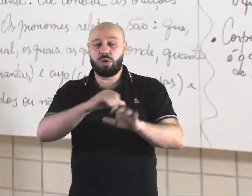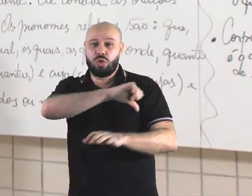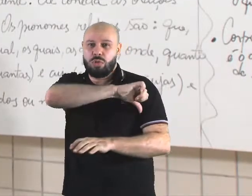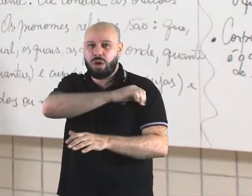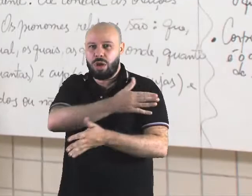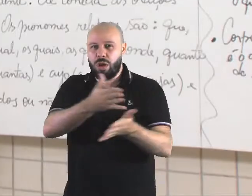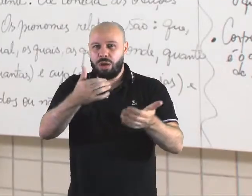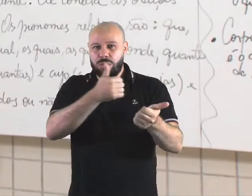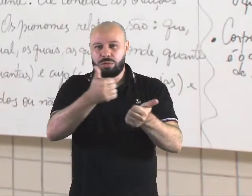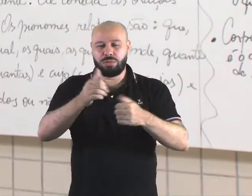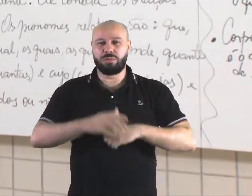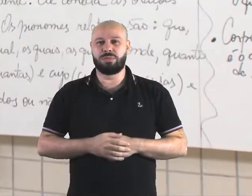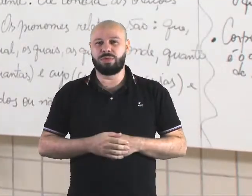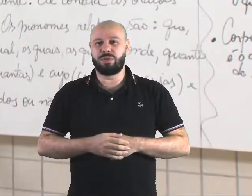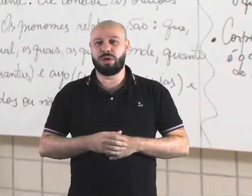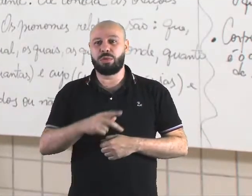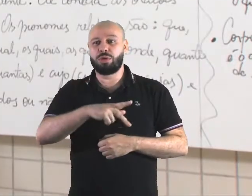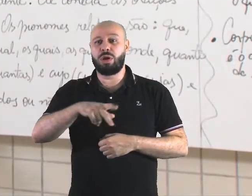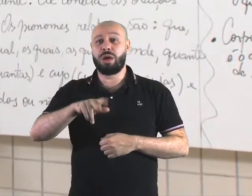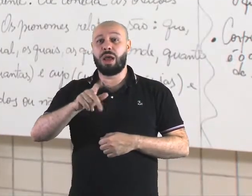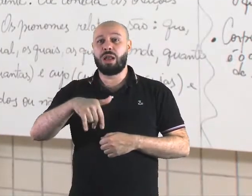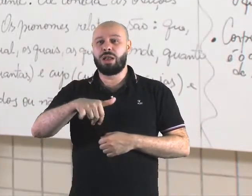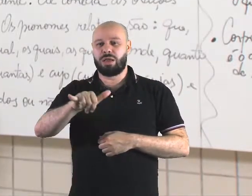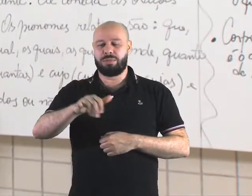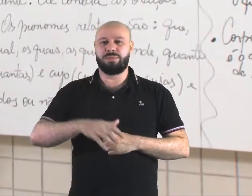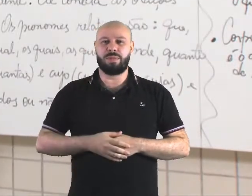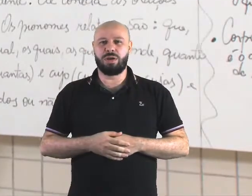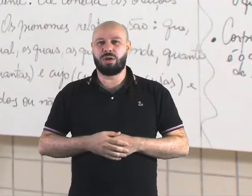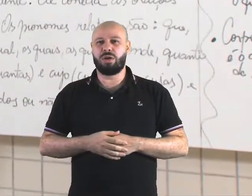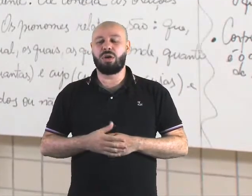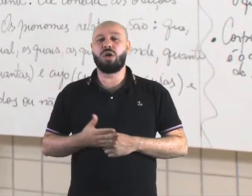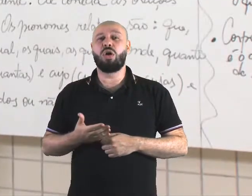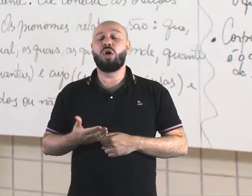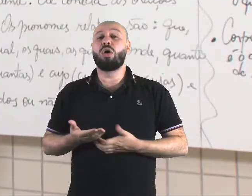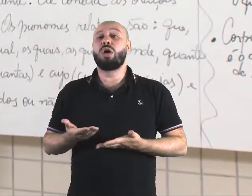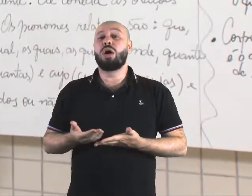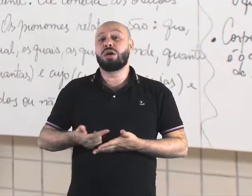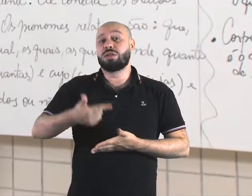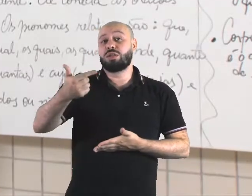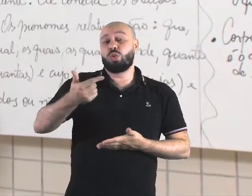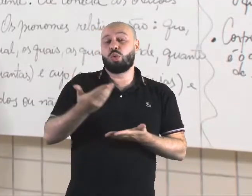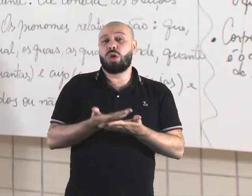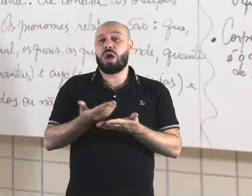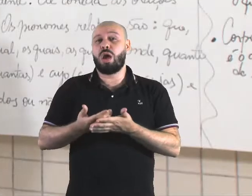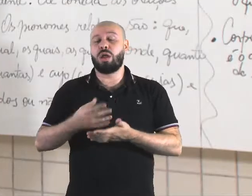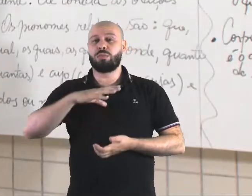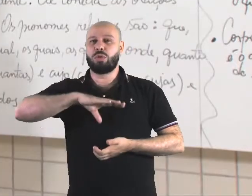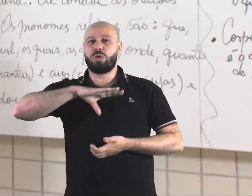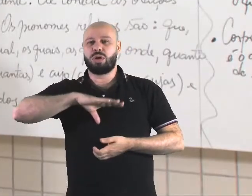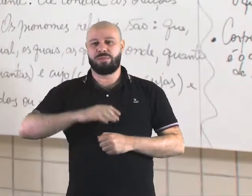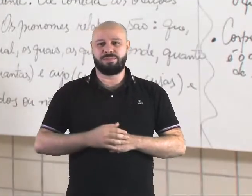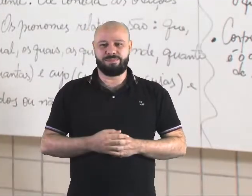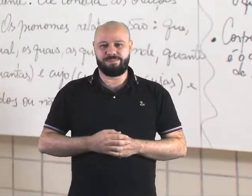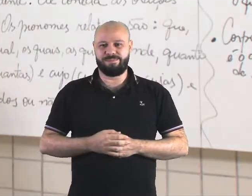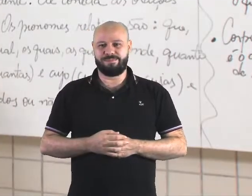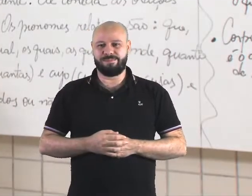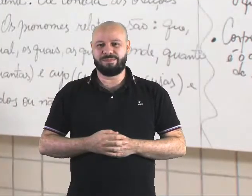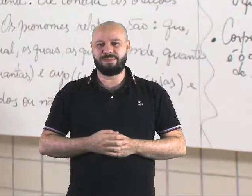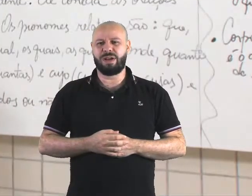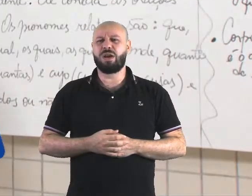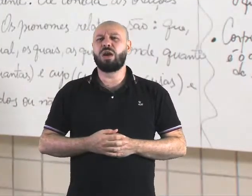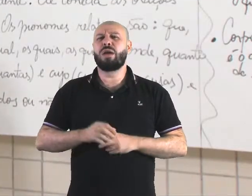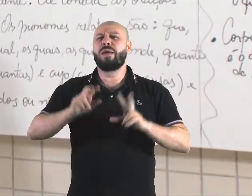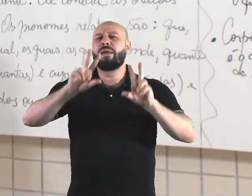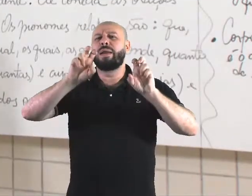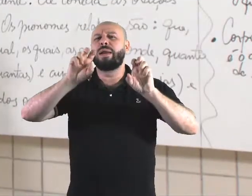turma, tudo bem com vocês? Aqui é a professora Kelly Guimarães. Hoje é a nossa segunda aula de língua portuguesa, tá? E o que nós vamos